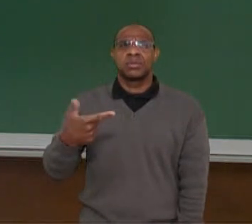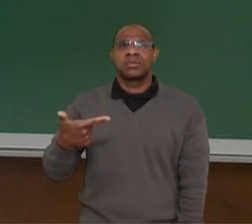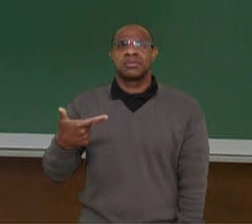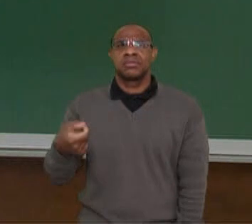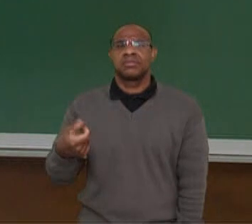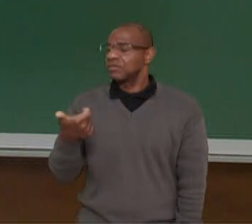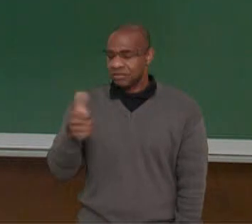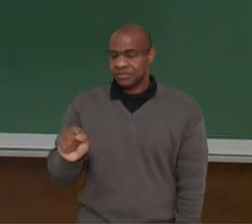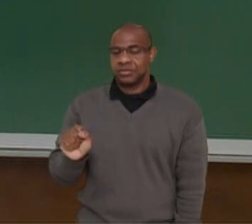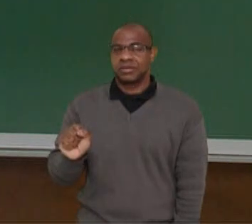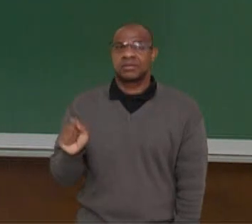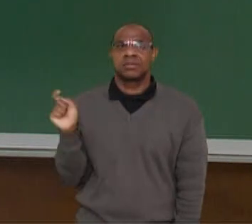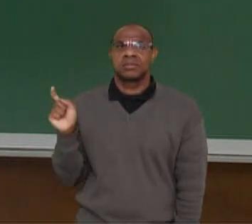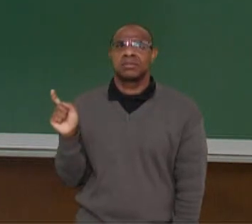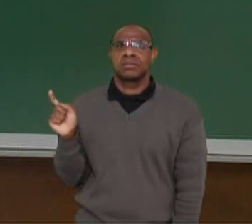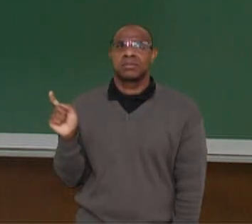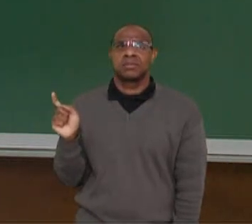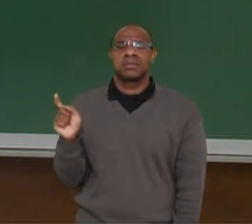dízima periódica?